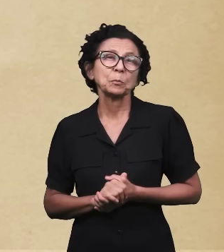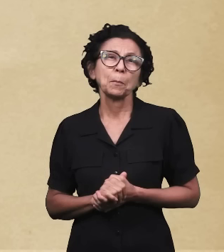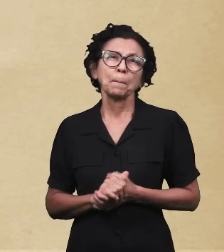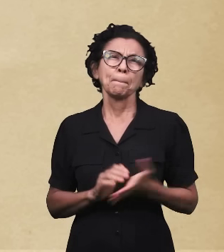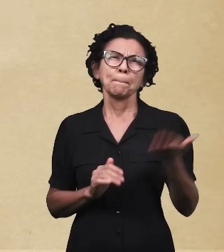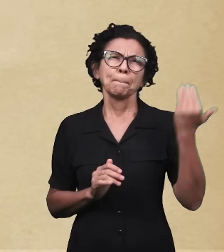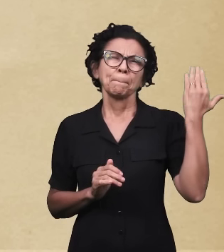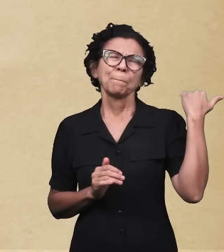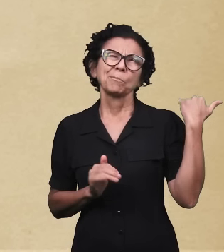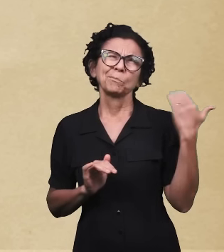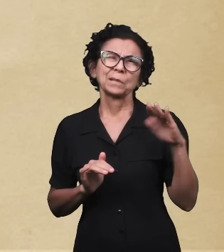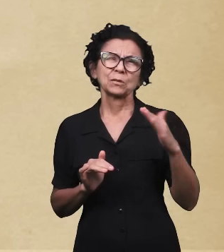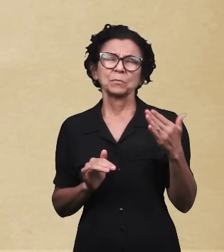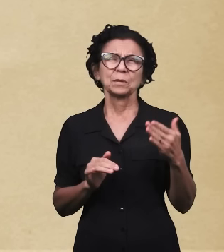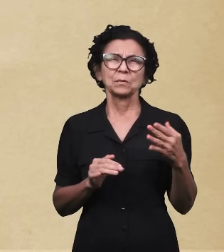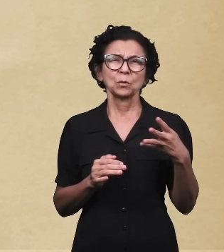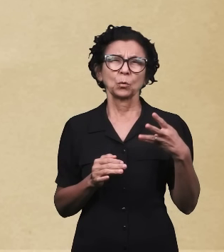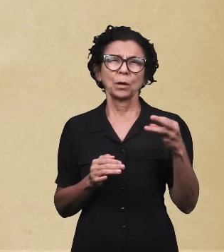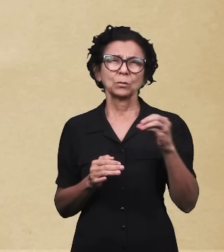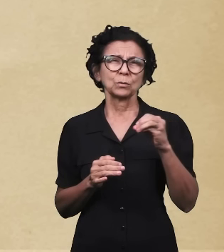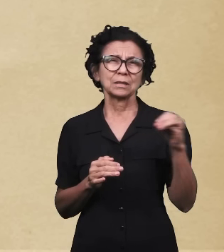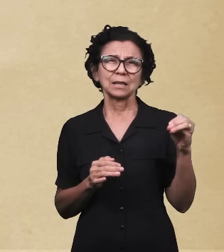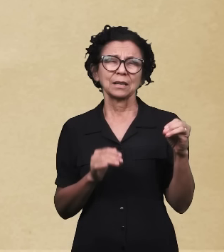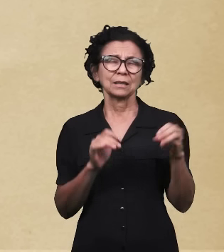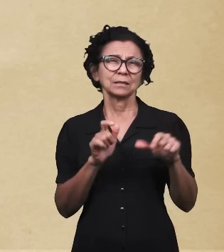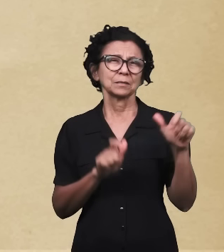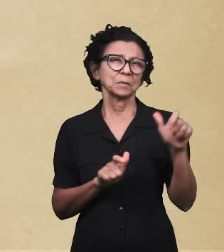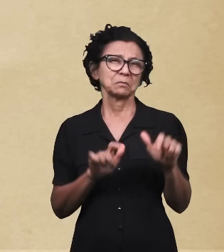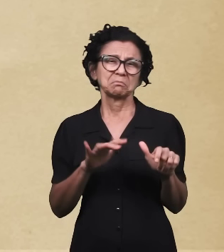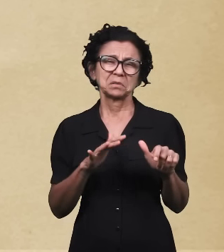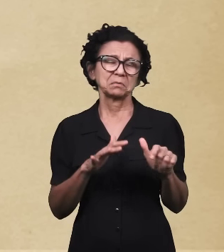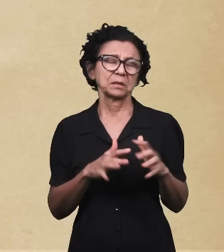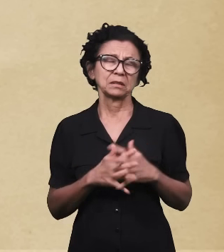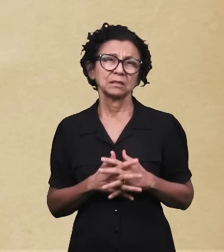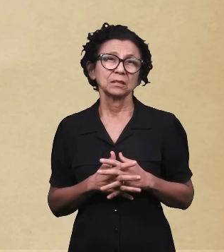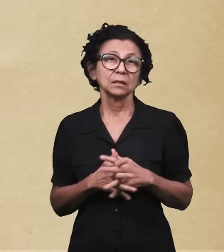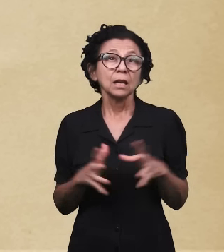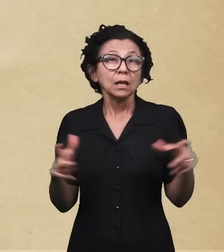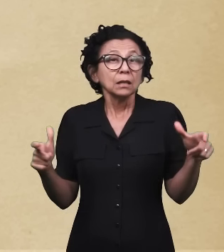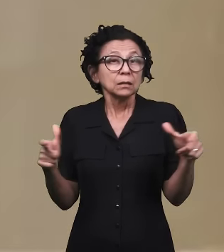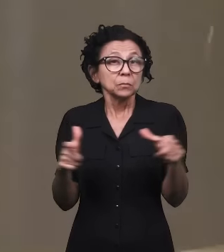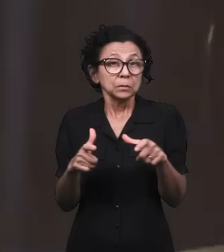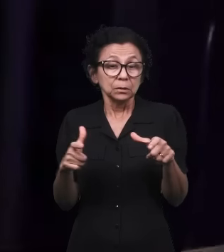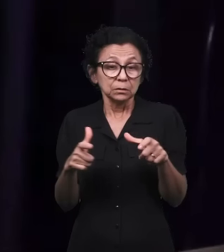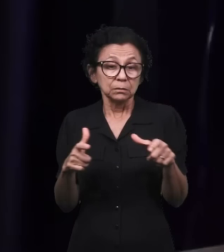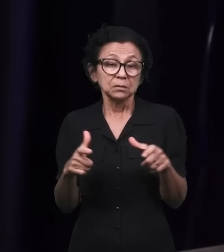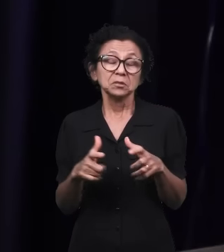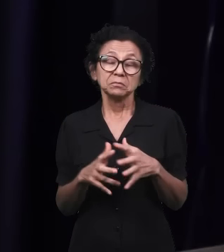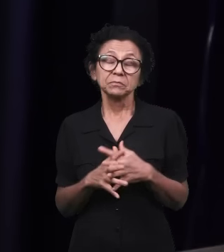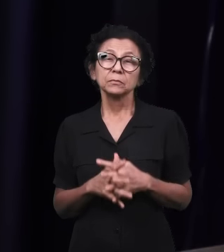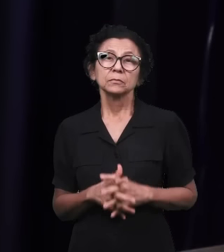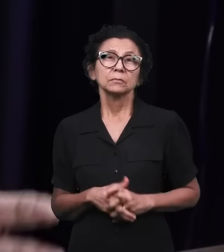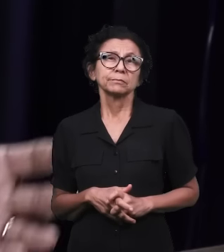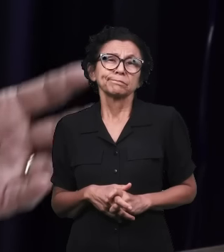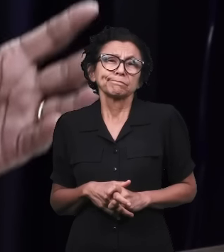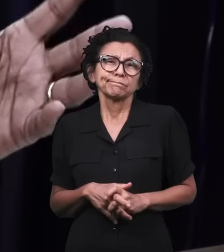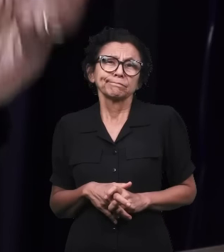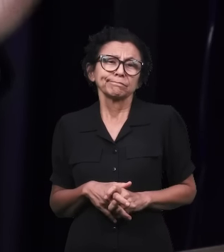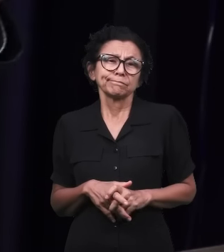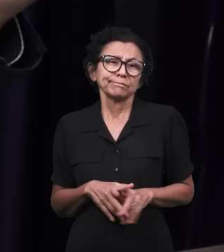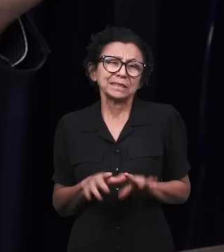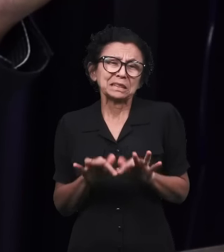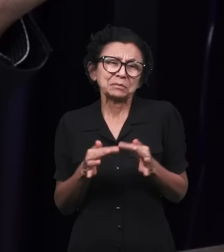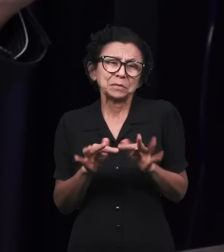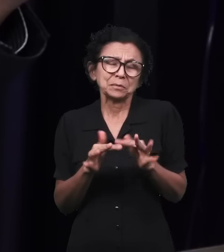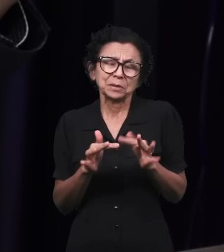300, 400 pessoas. É um lugarejo muito pequeno e vamos dizer assim, insignificante, né?